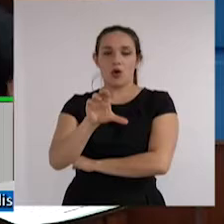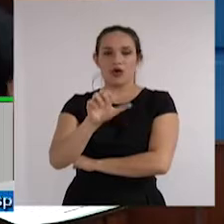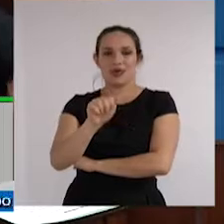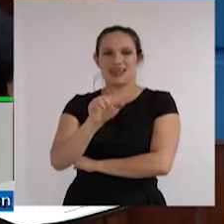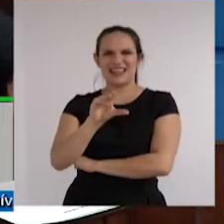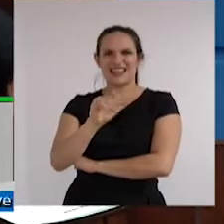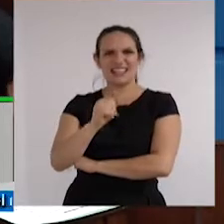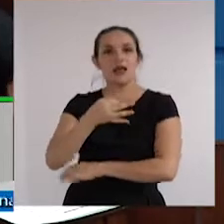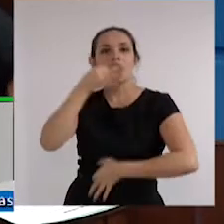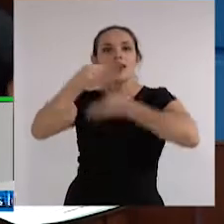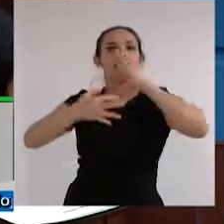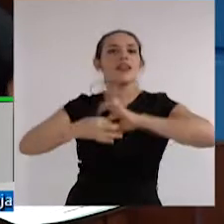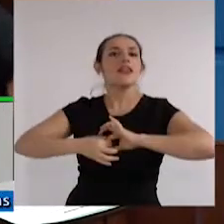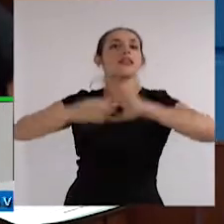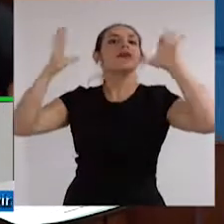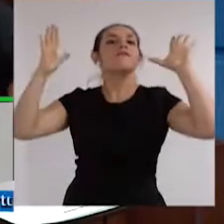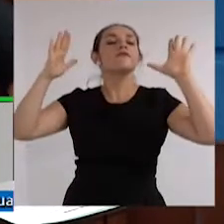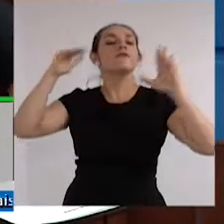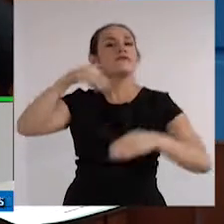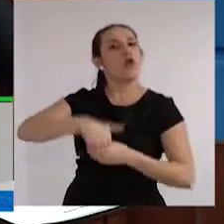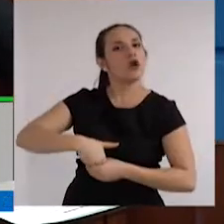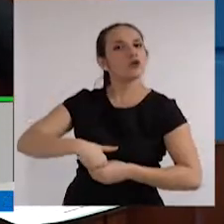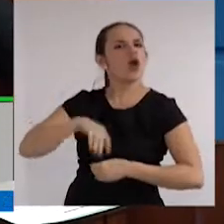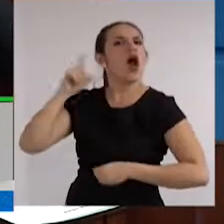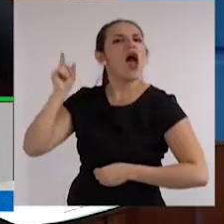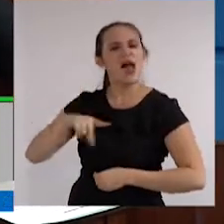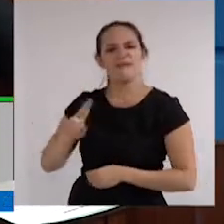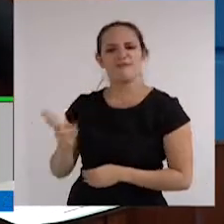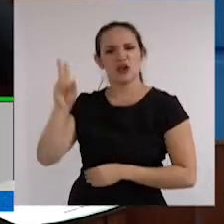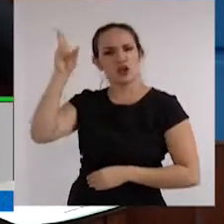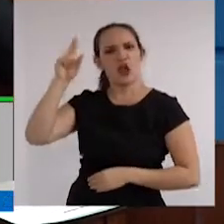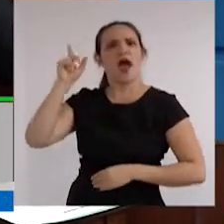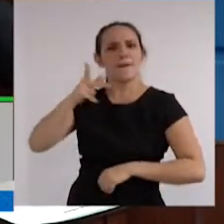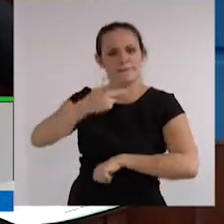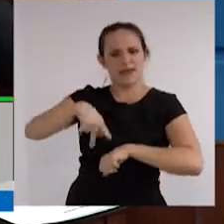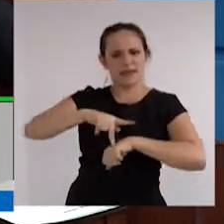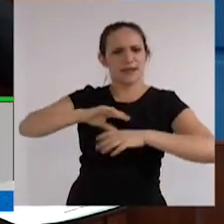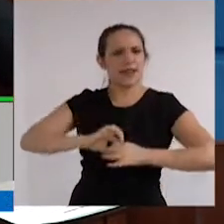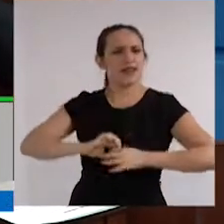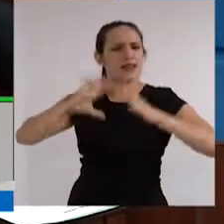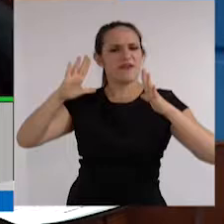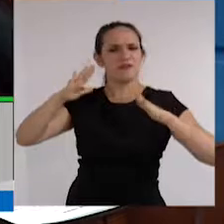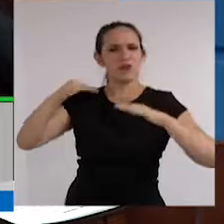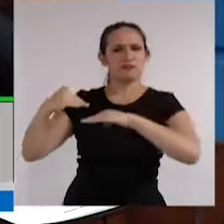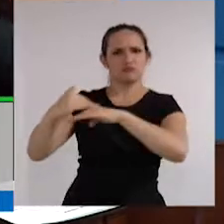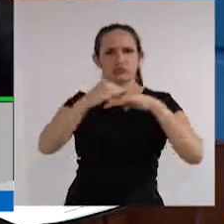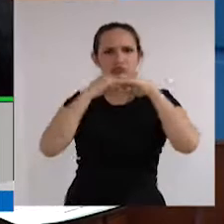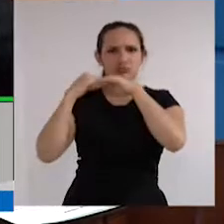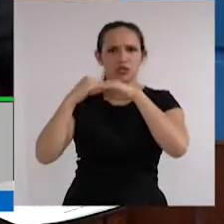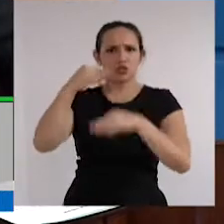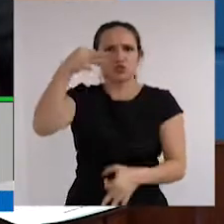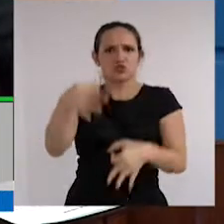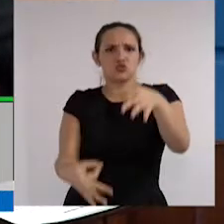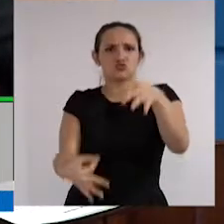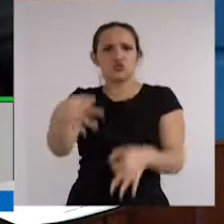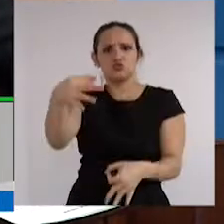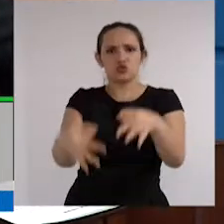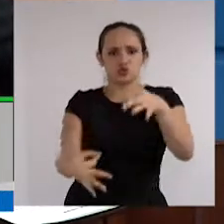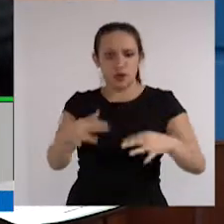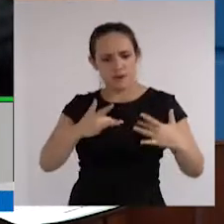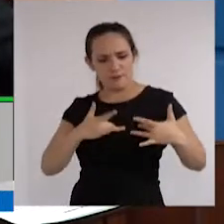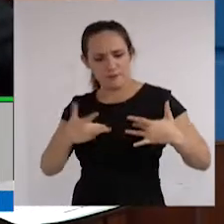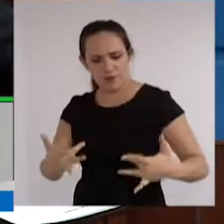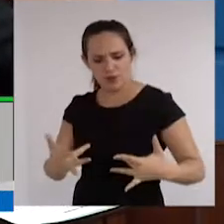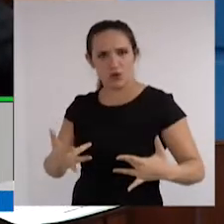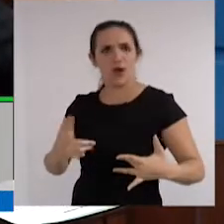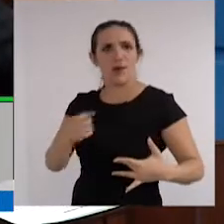ela para que haja um país livre, soberano, justo, igualitário, fraterno